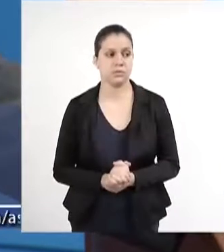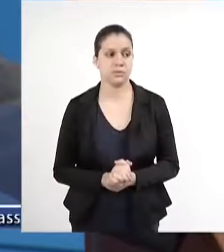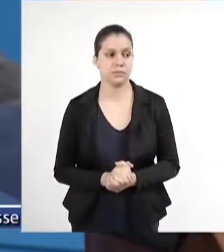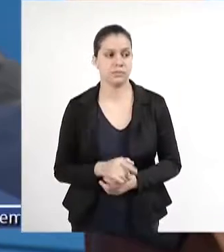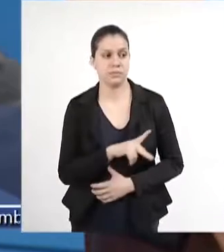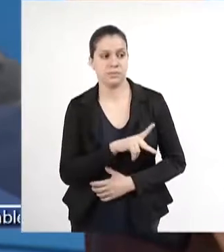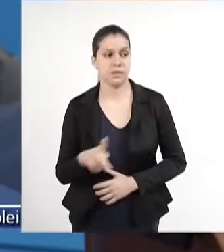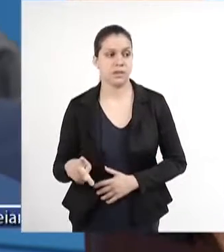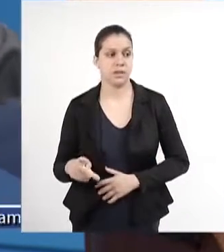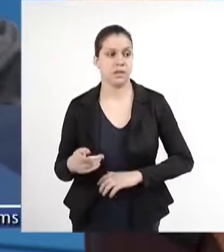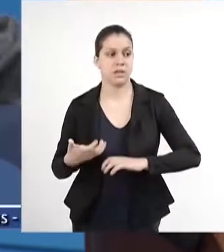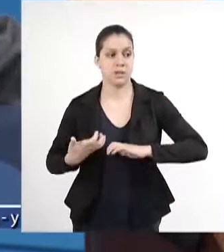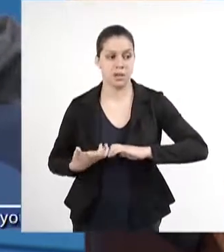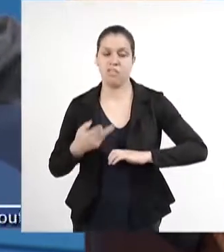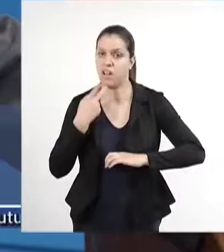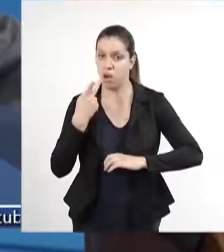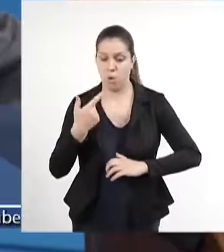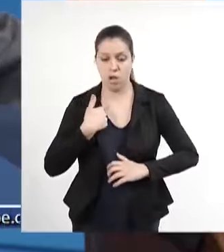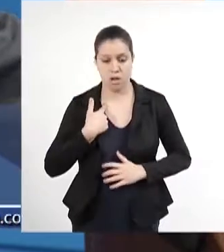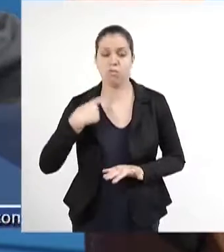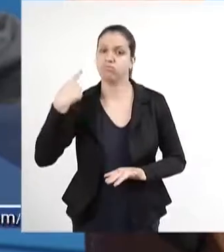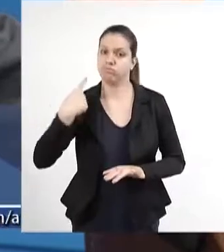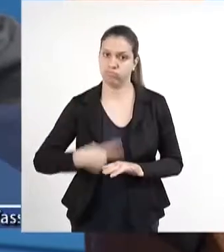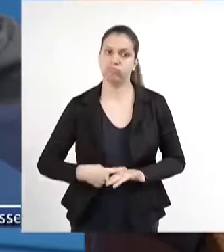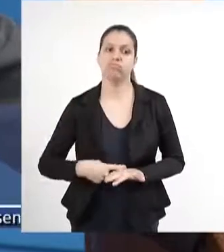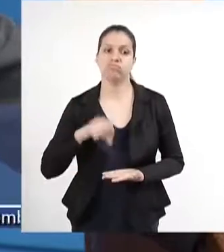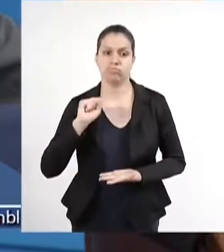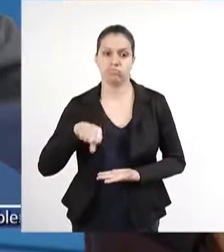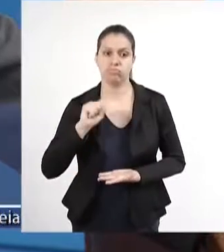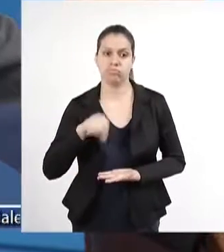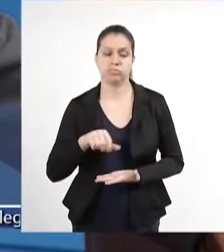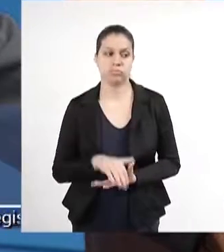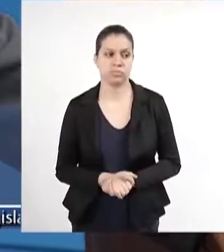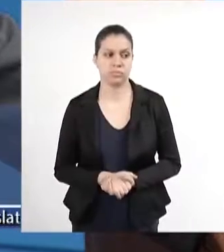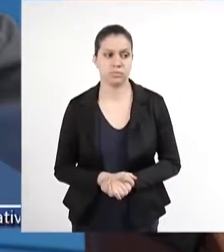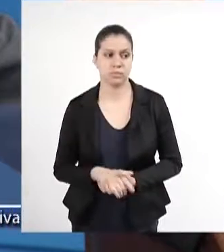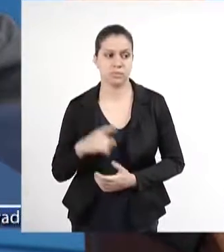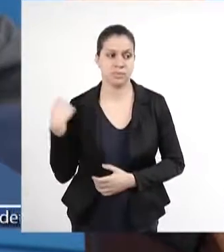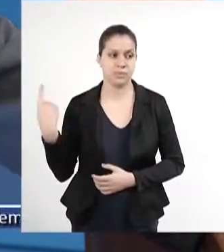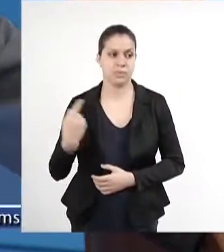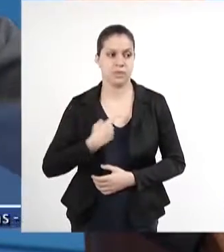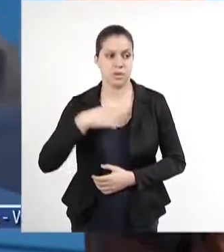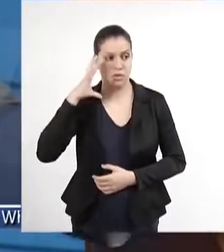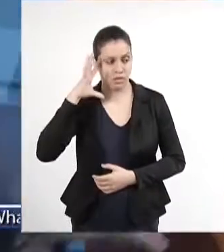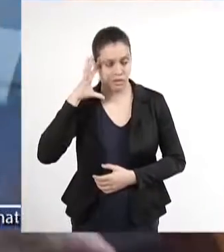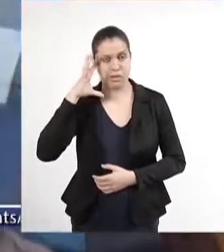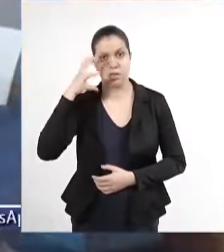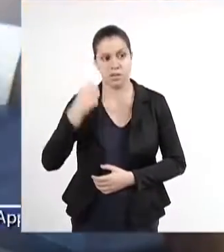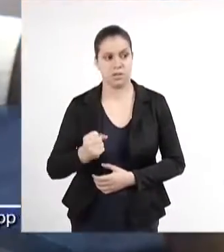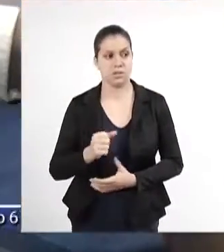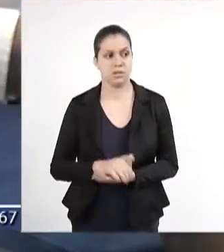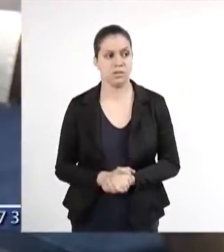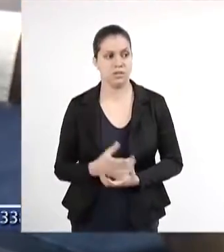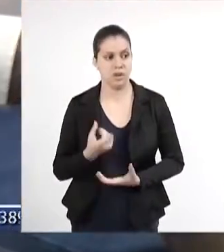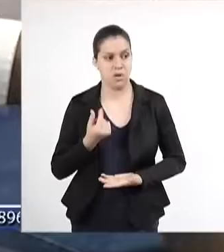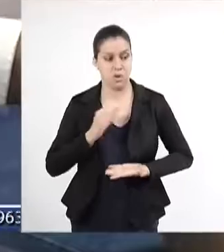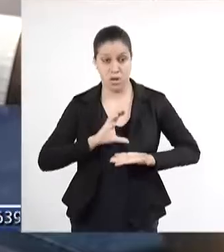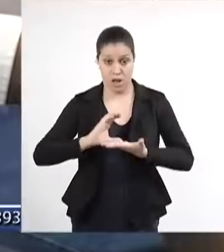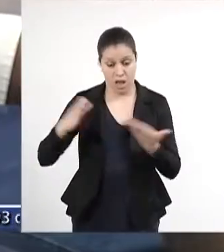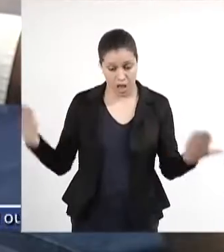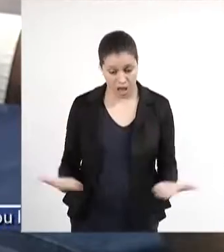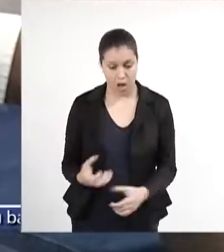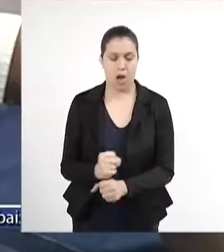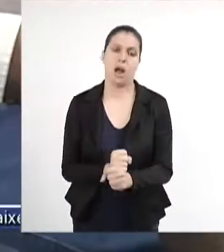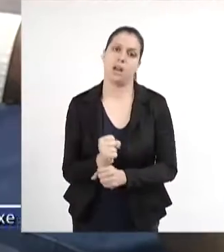não, estou assumindo para mim esse compromisso de tocar em frente e nós resolvermos o crédito desse ano. Primeira coisa, a